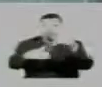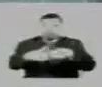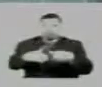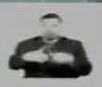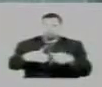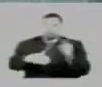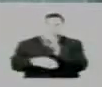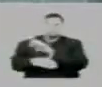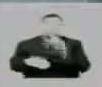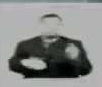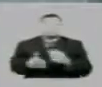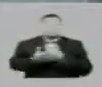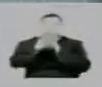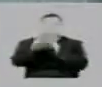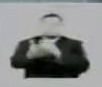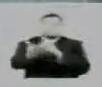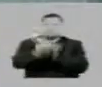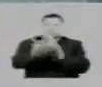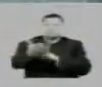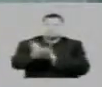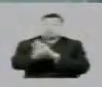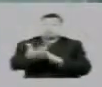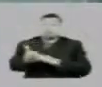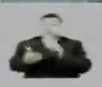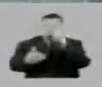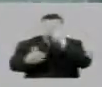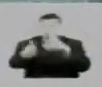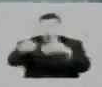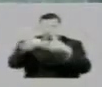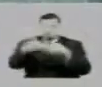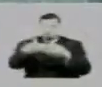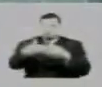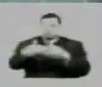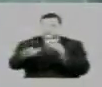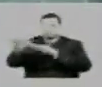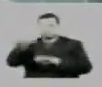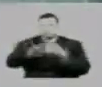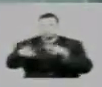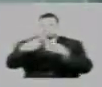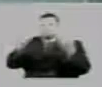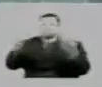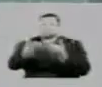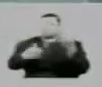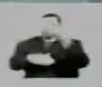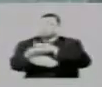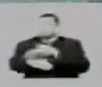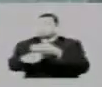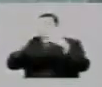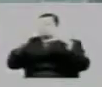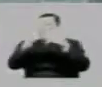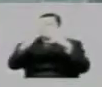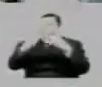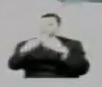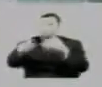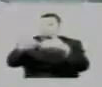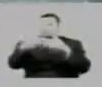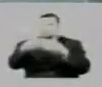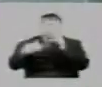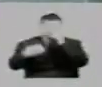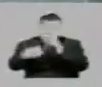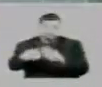aqui não atendeu nenhuma das determinações dos órgãos de controle, agora vem a esta casa